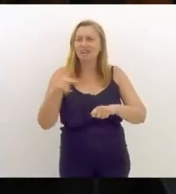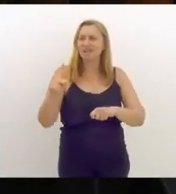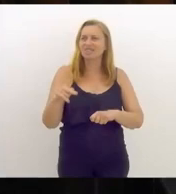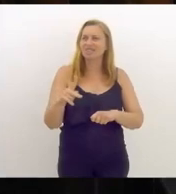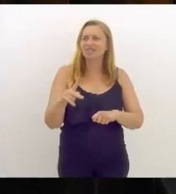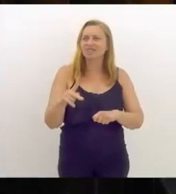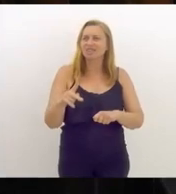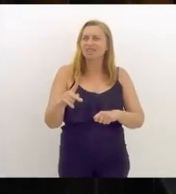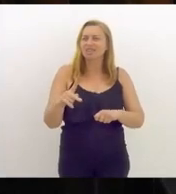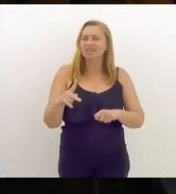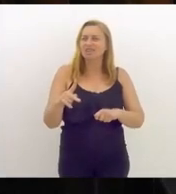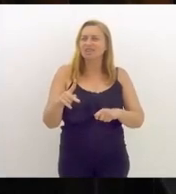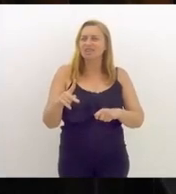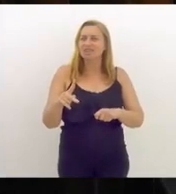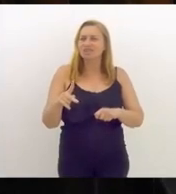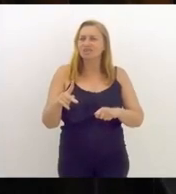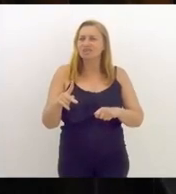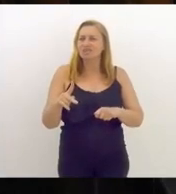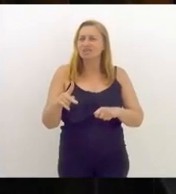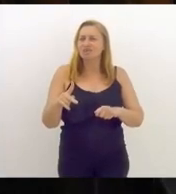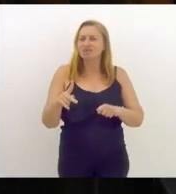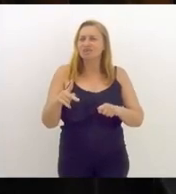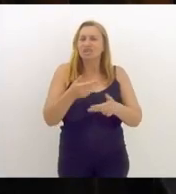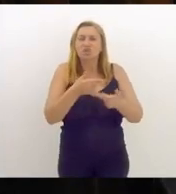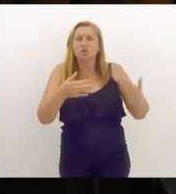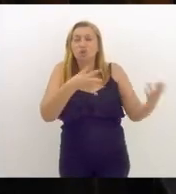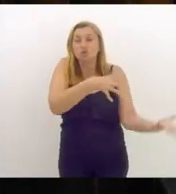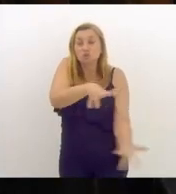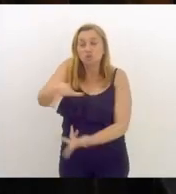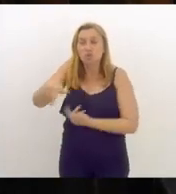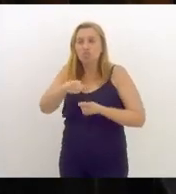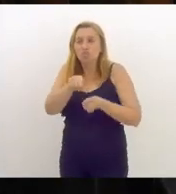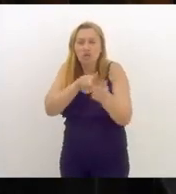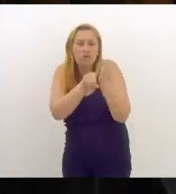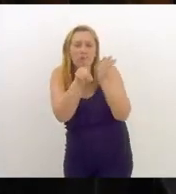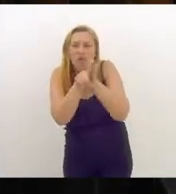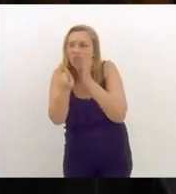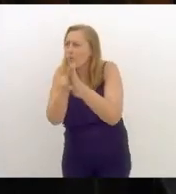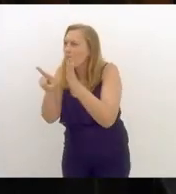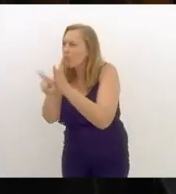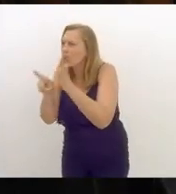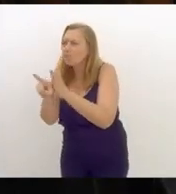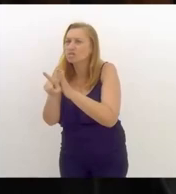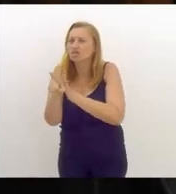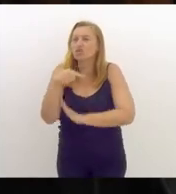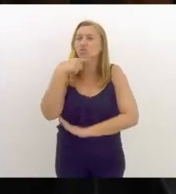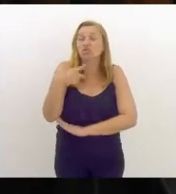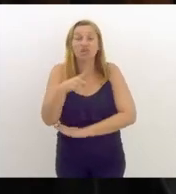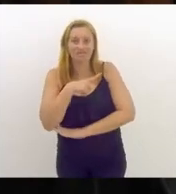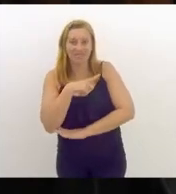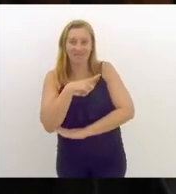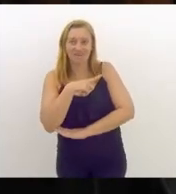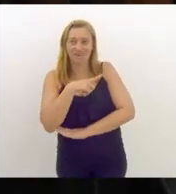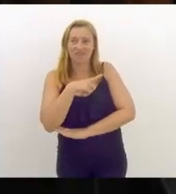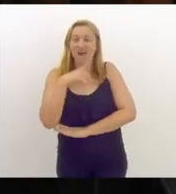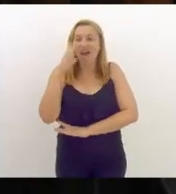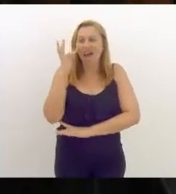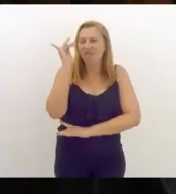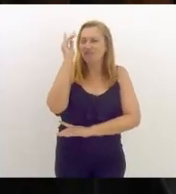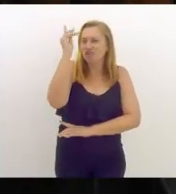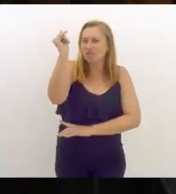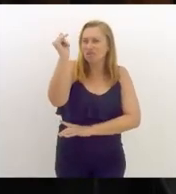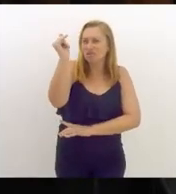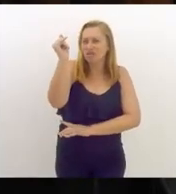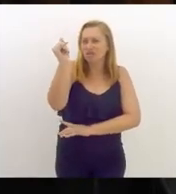de Diante do maravilhamento do mundo fazer a perguntas questionar a filosofia não